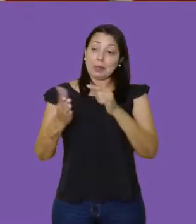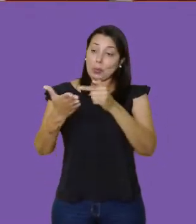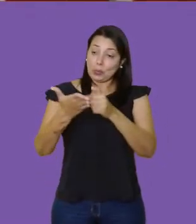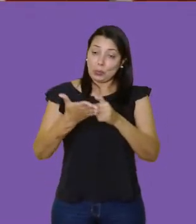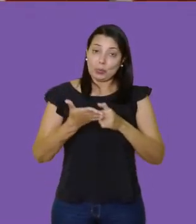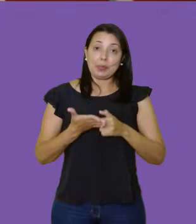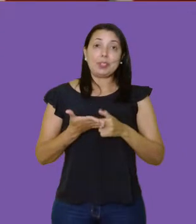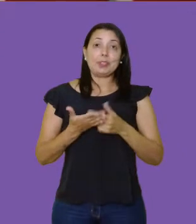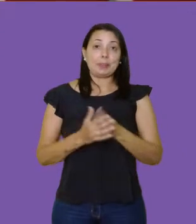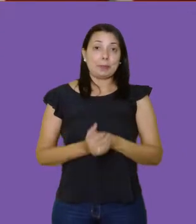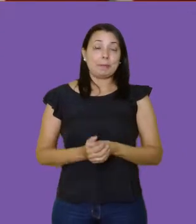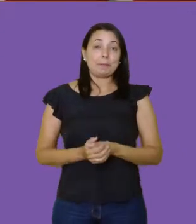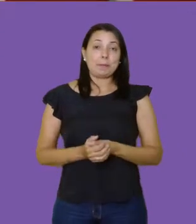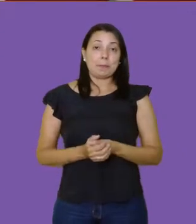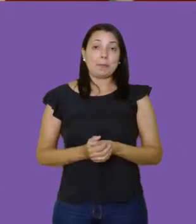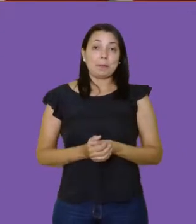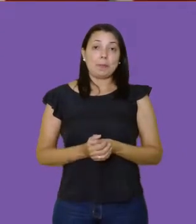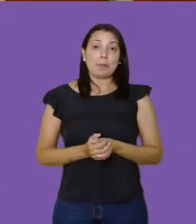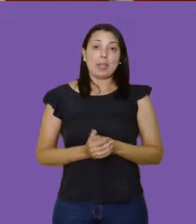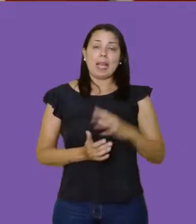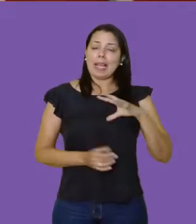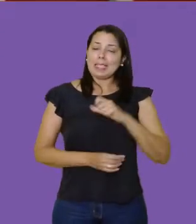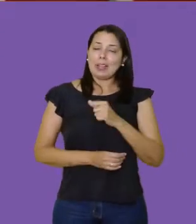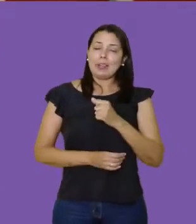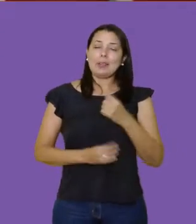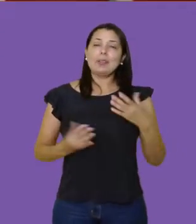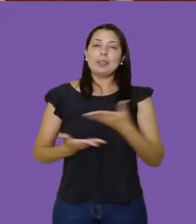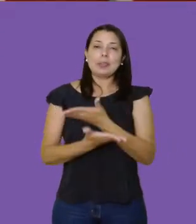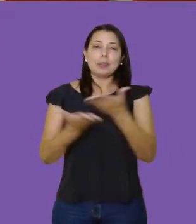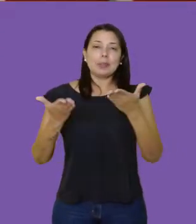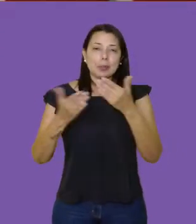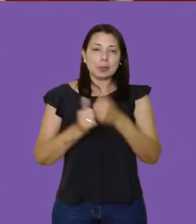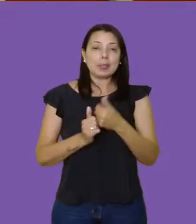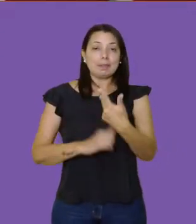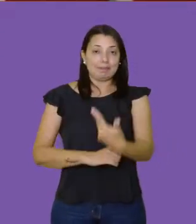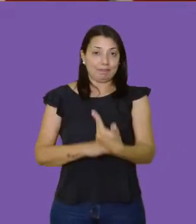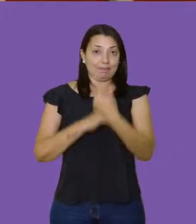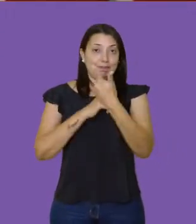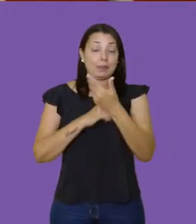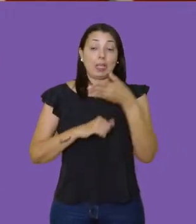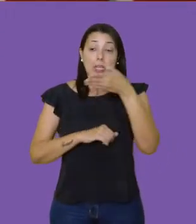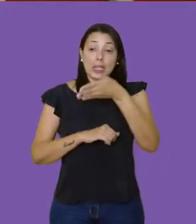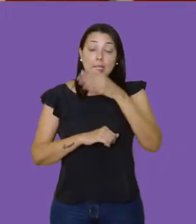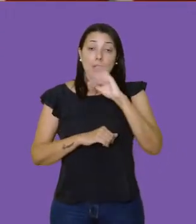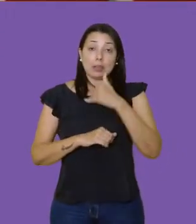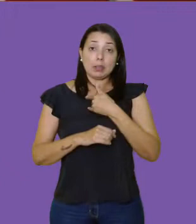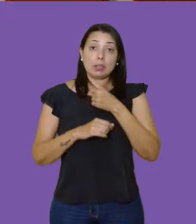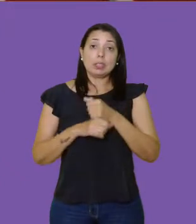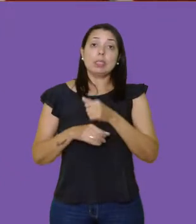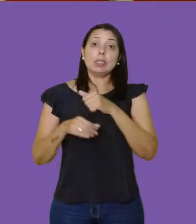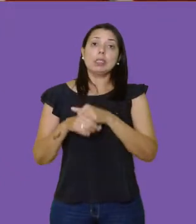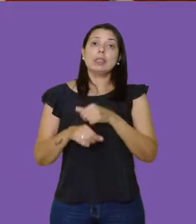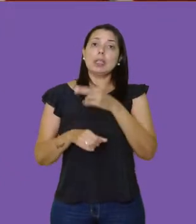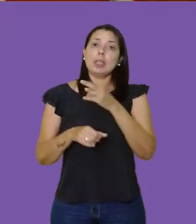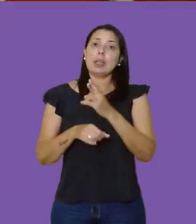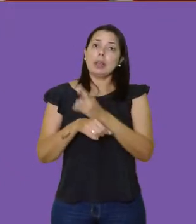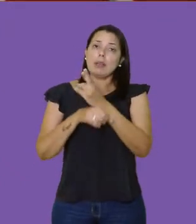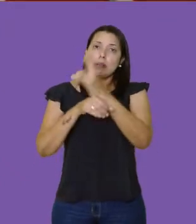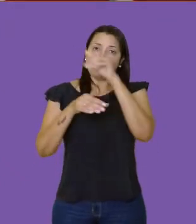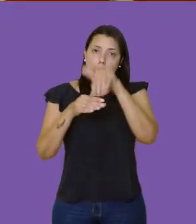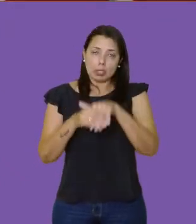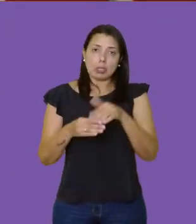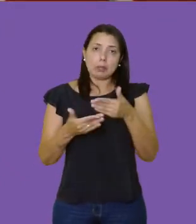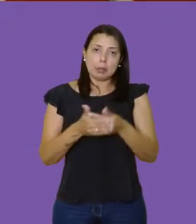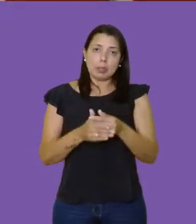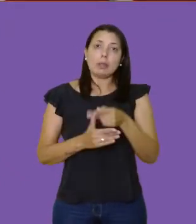convite, um salve a todas e todos que estão nos acompanhando. Mas entrando aqui no assunto da reforma eleitoral, tem muita coisa para falar e você me disse